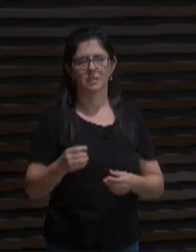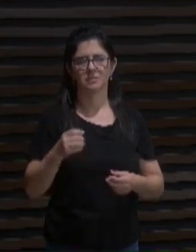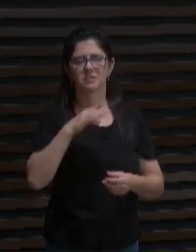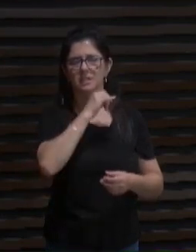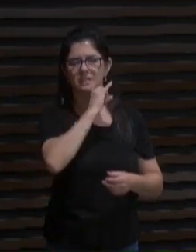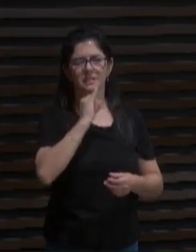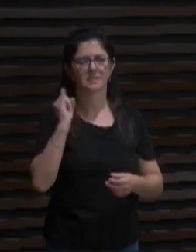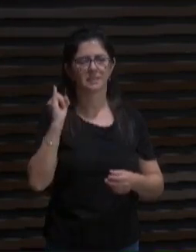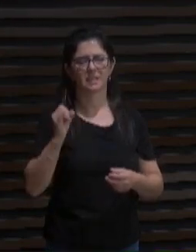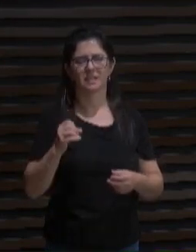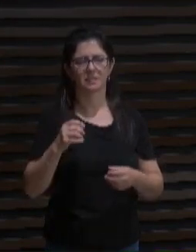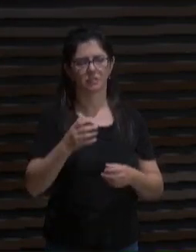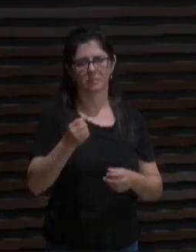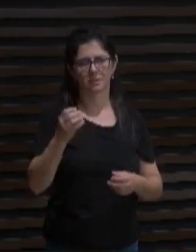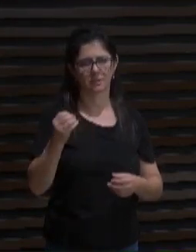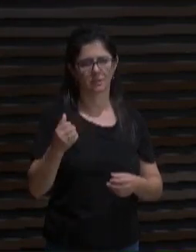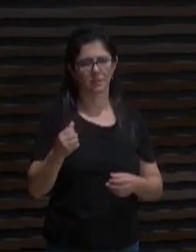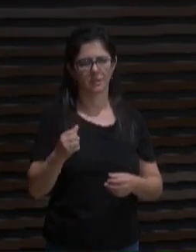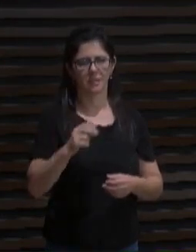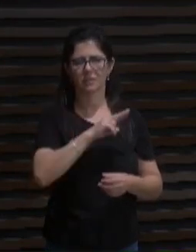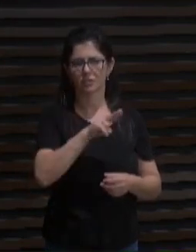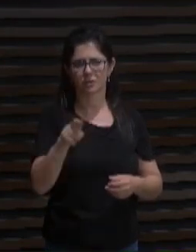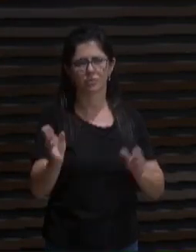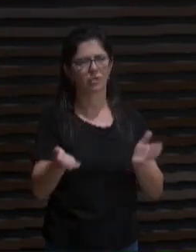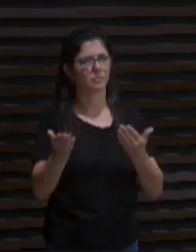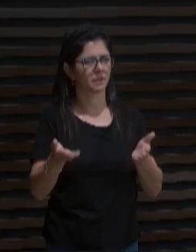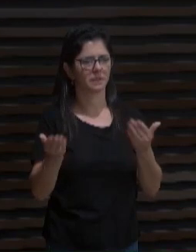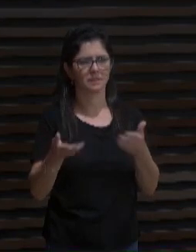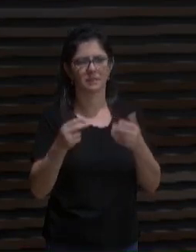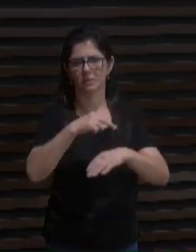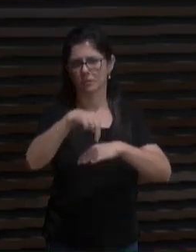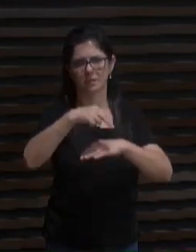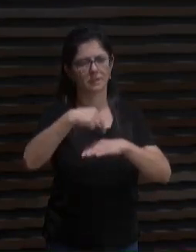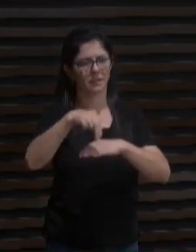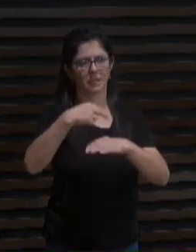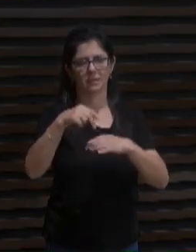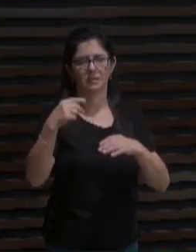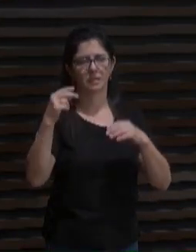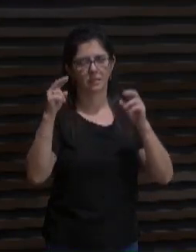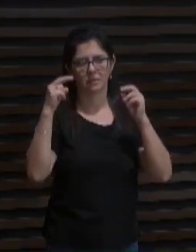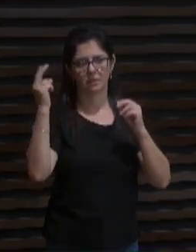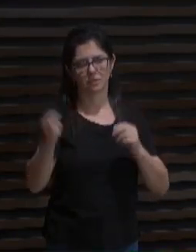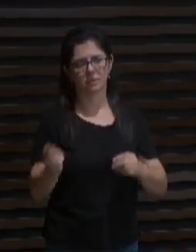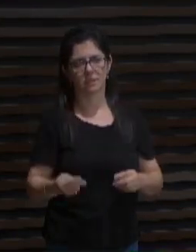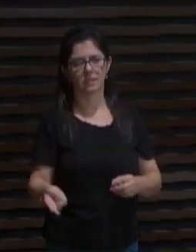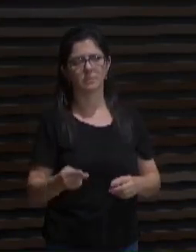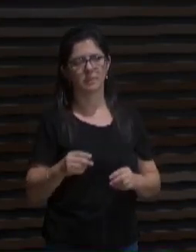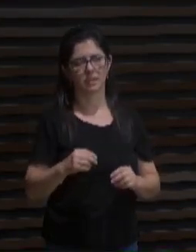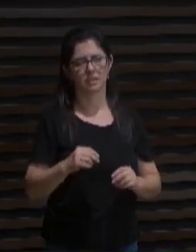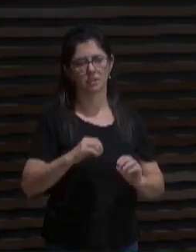nome exaltado entre as nações, teu reino é de eternidade a eternidade, tua justiça cobre toda a terra, a sua glória enche os